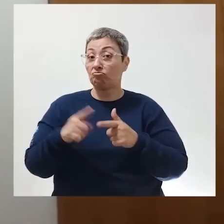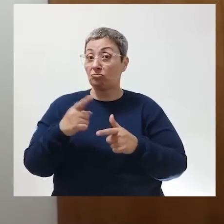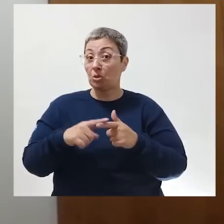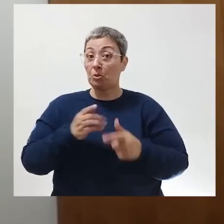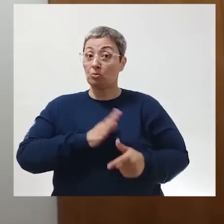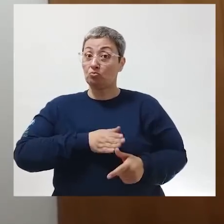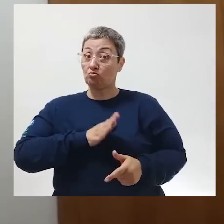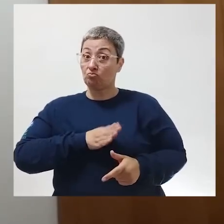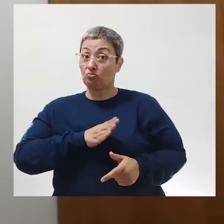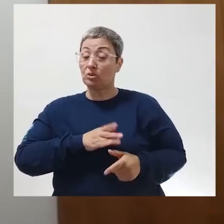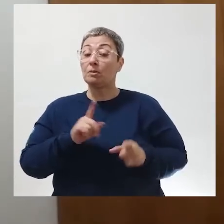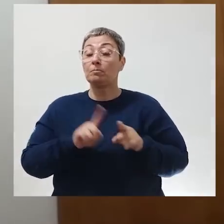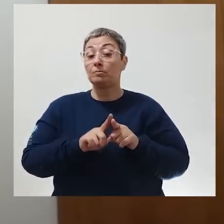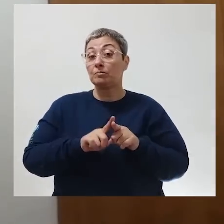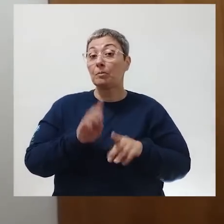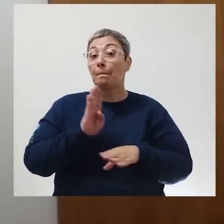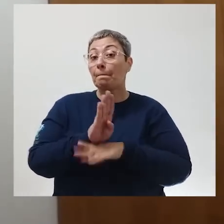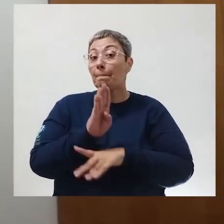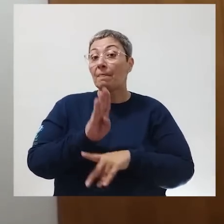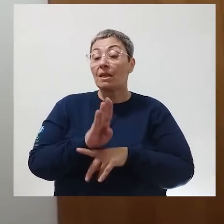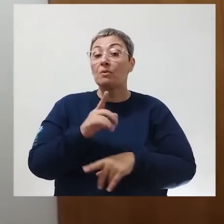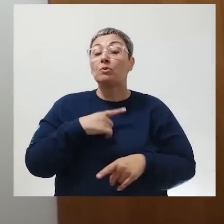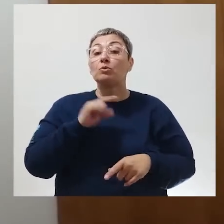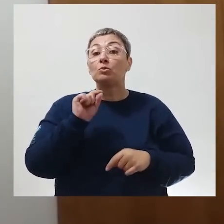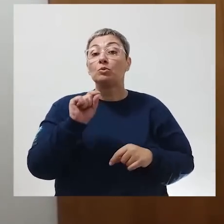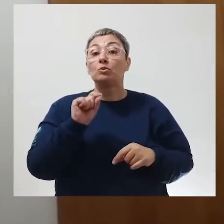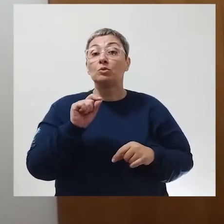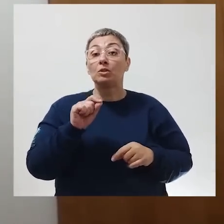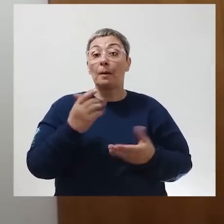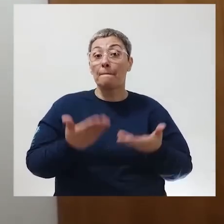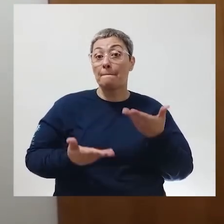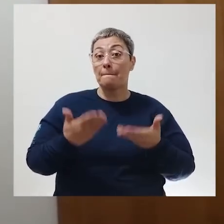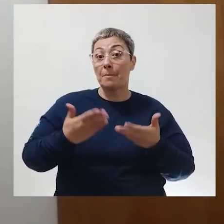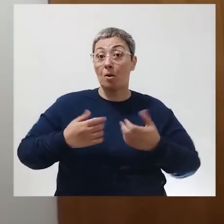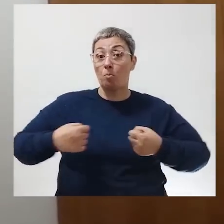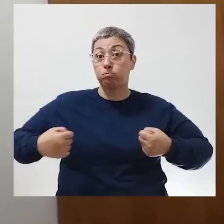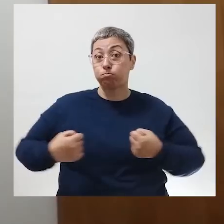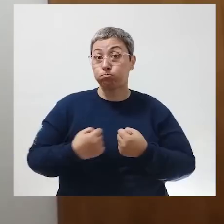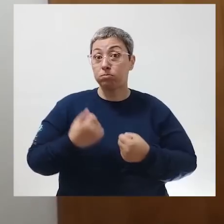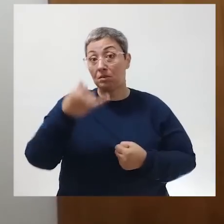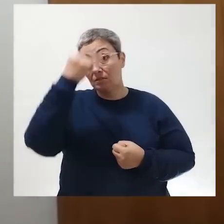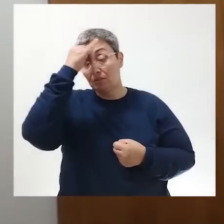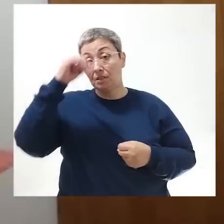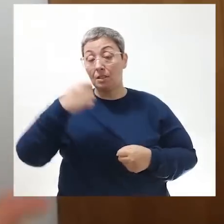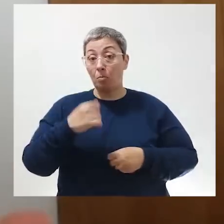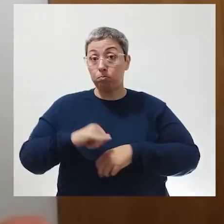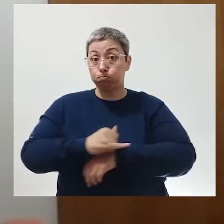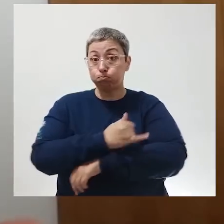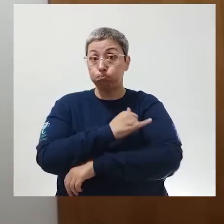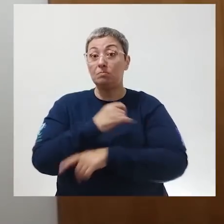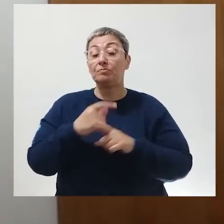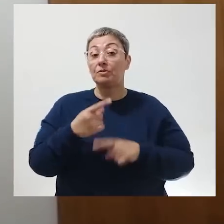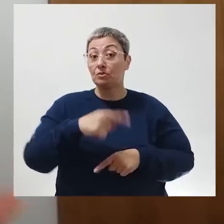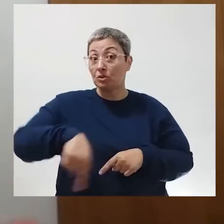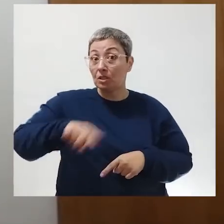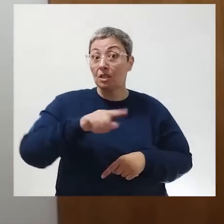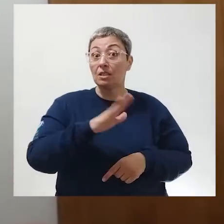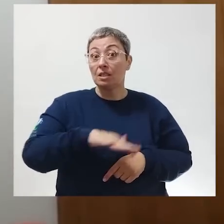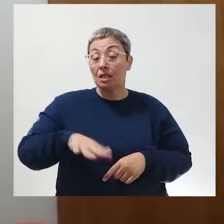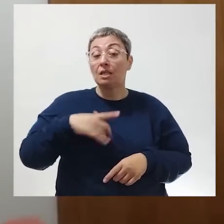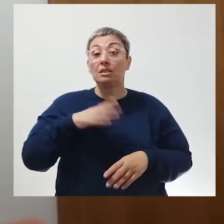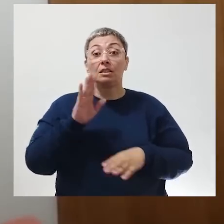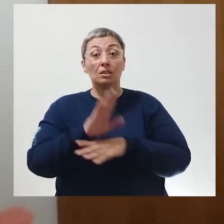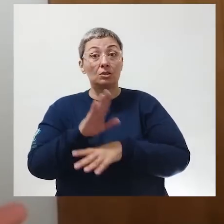cardíacos, ajuda no controle do seu peso, evitando obesidade e, para vocês crianças, ajudam